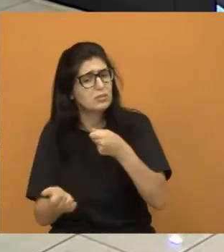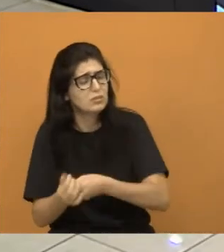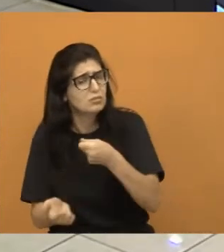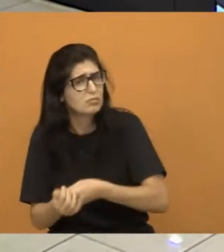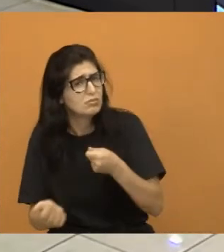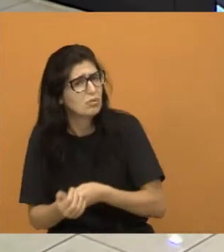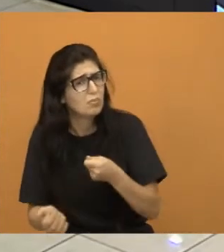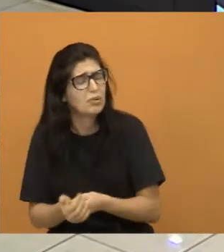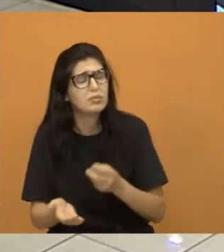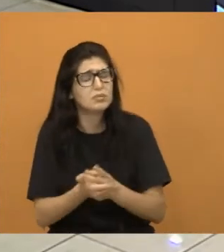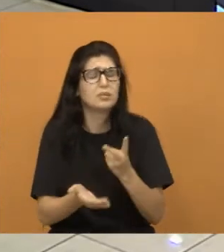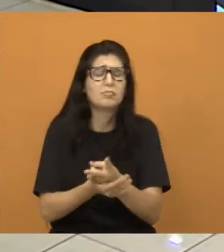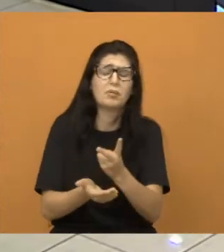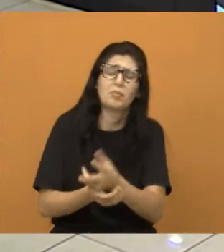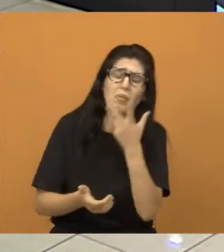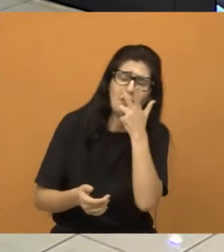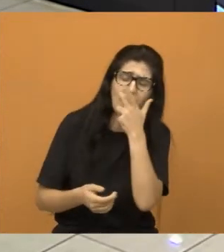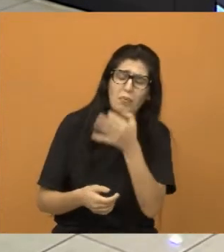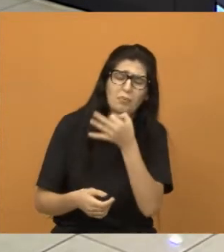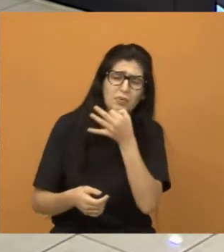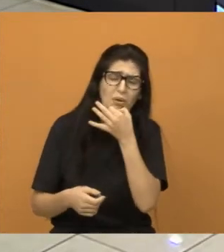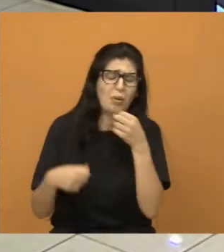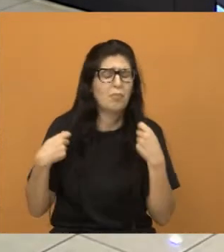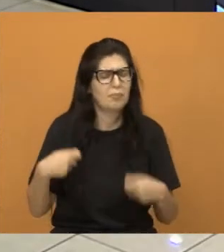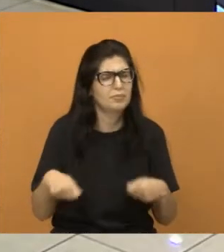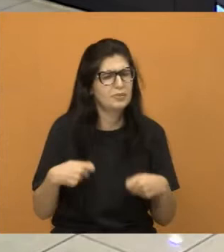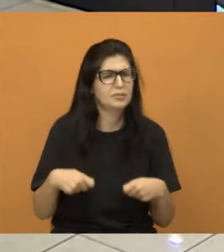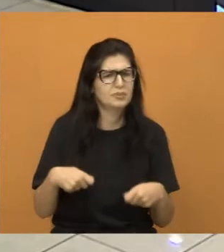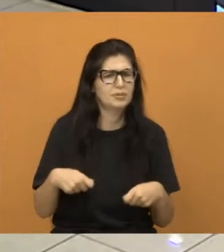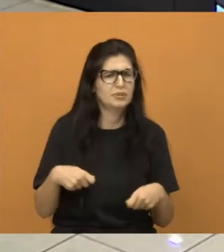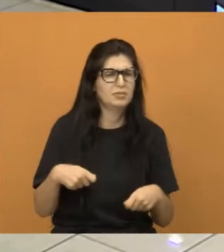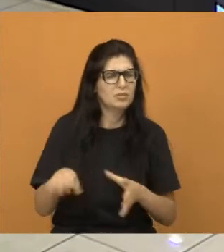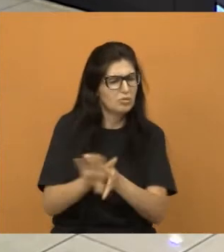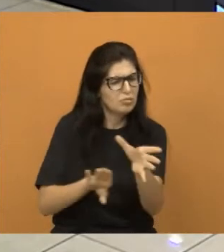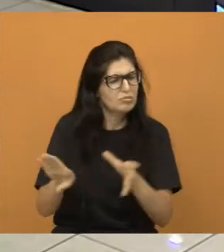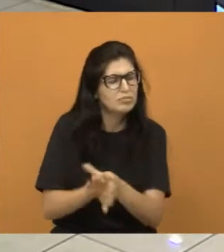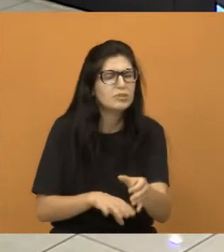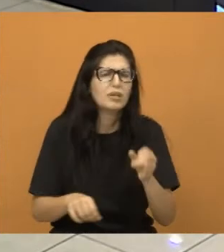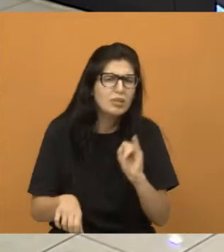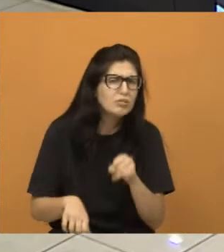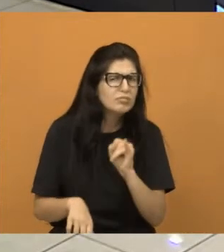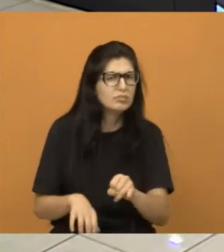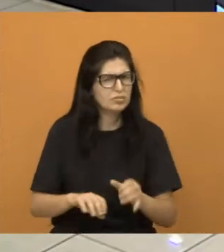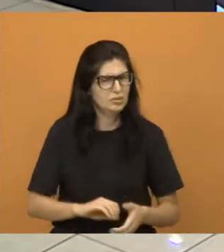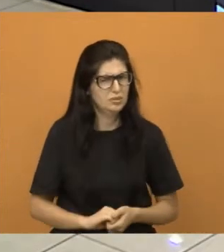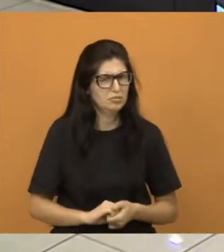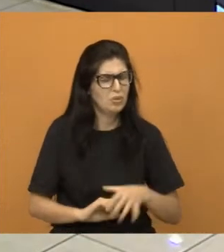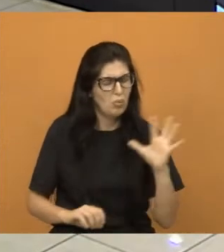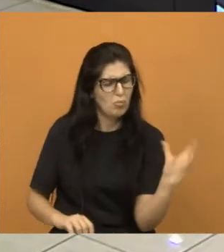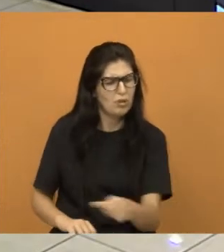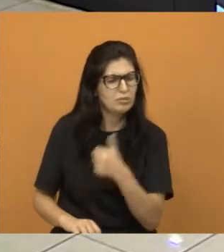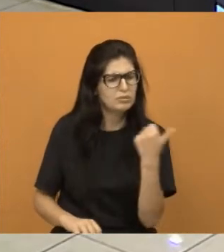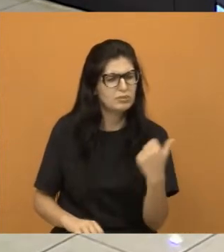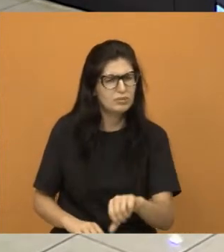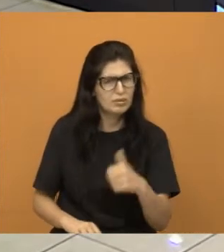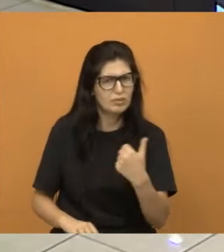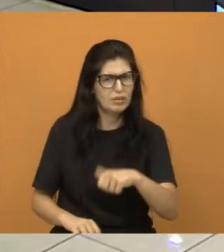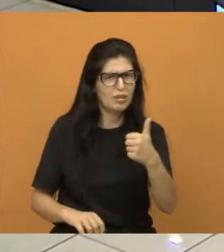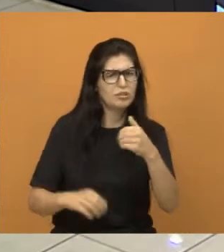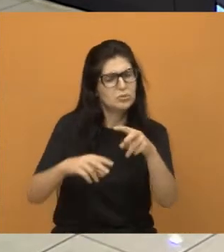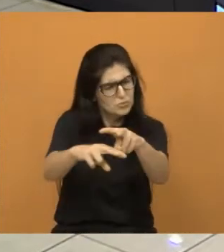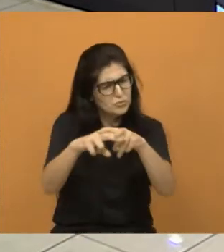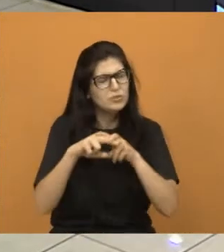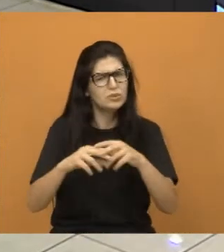para ir. Então, eu acho que se a gente dá essa estrutura, nós vamos ter o direito de cobrar, para ter um serviço de qualidade, e é isso que eu penso, por isso meu voto é